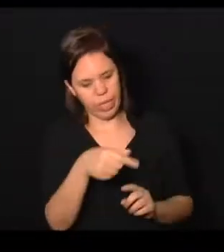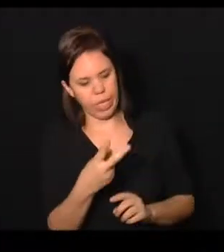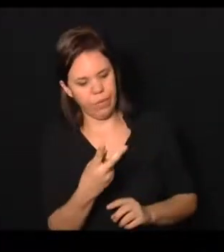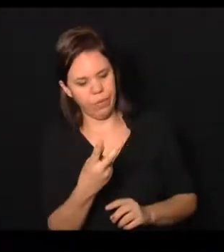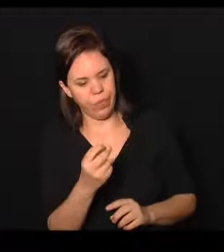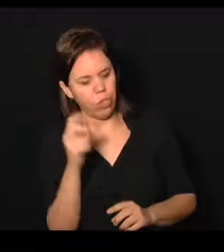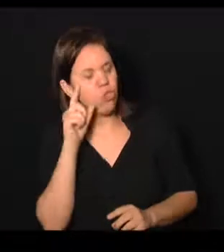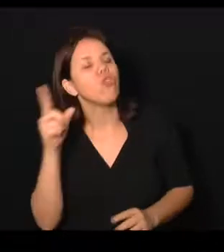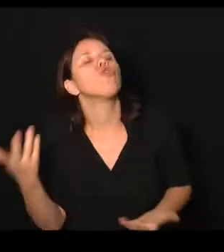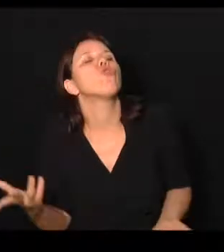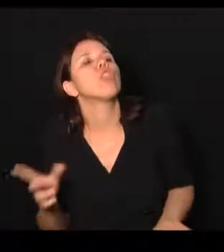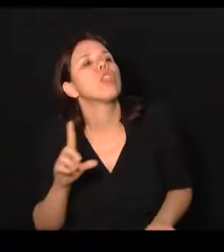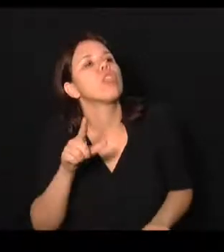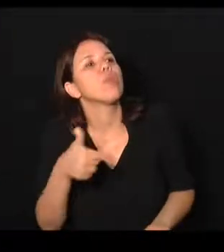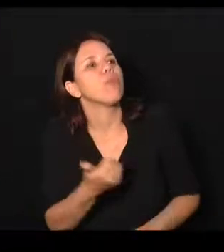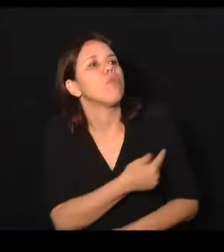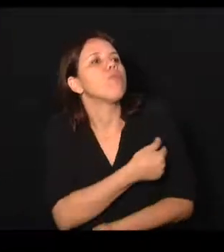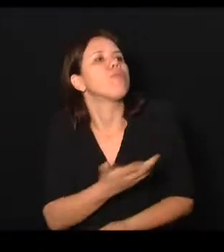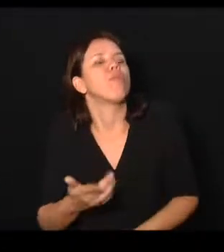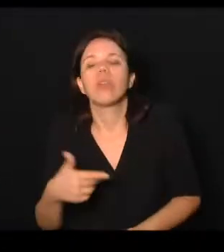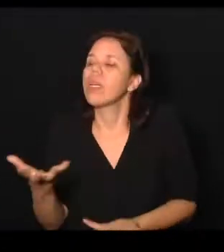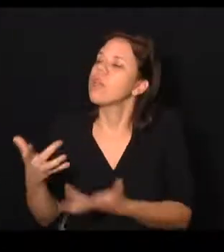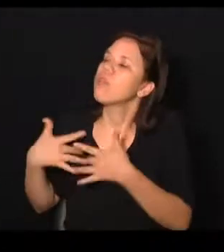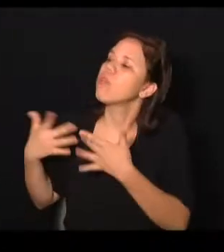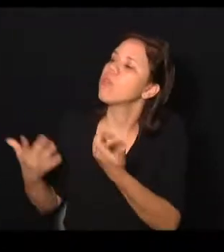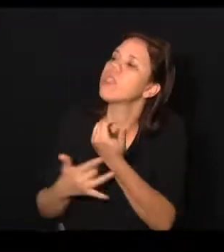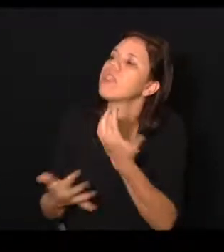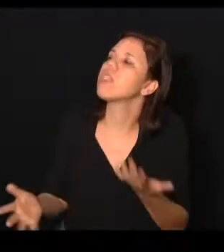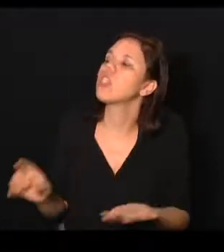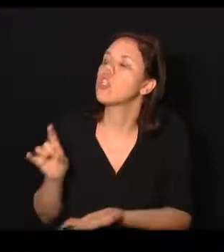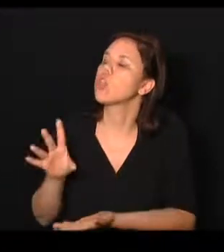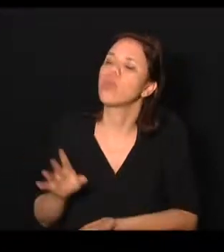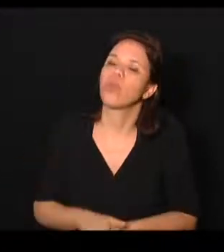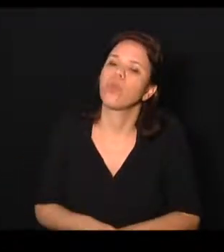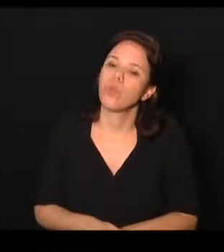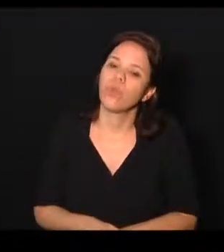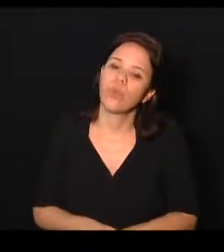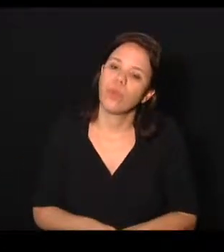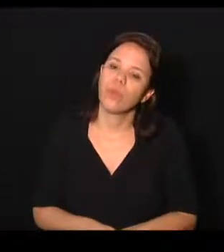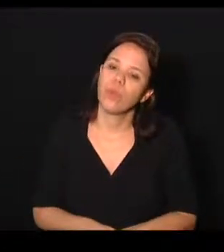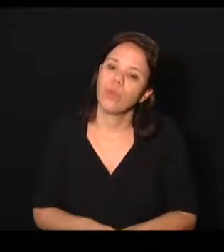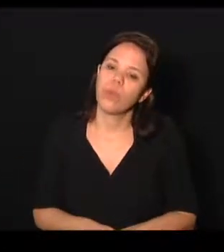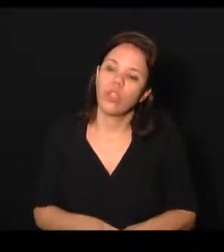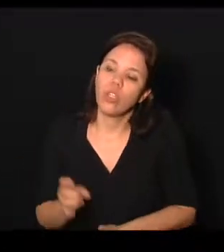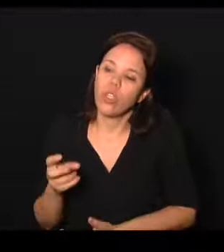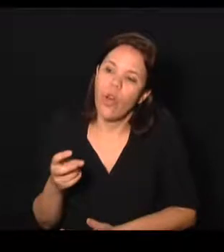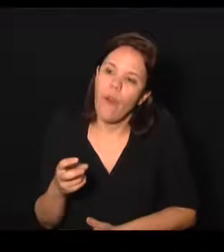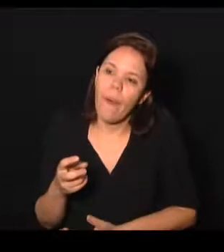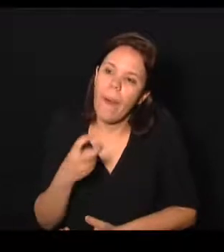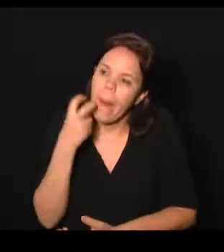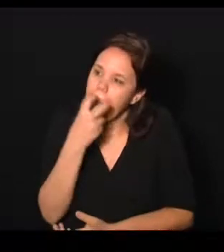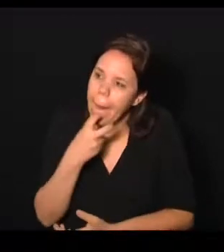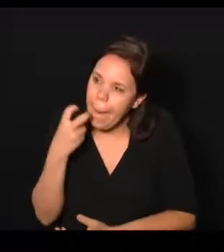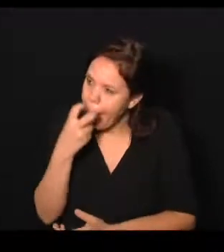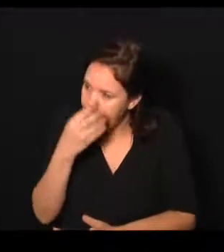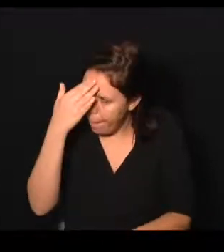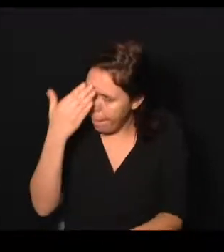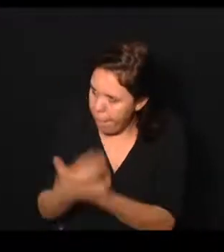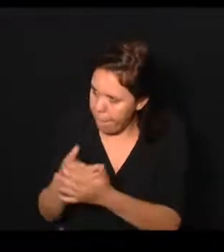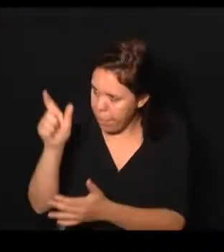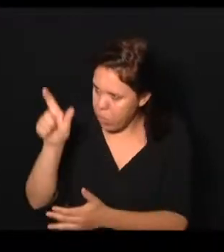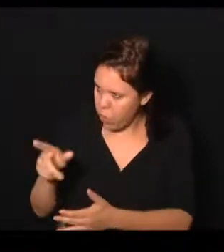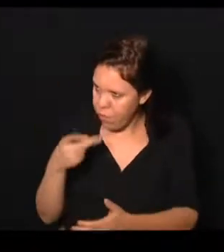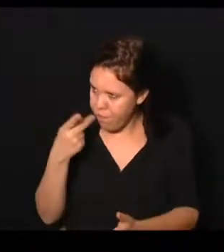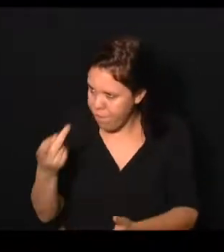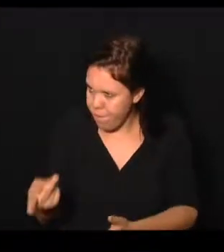dia, né? Olha, eu quero doar sangue. Tá. É só uma questão ali verbal, sim, né? De acreditar no que a outra